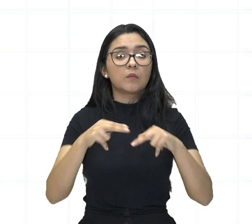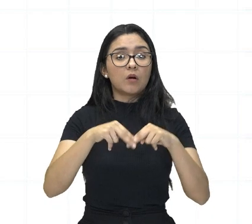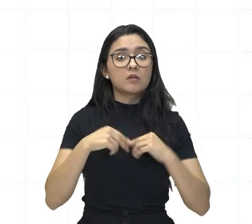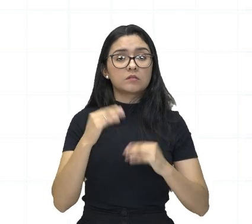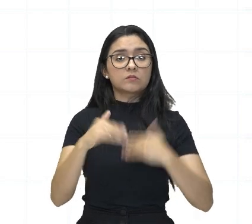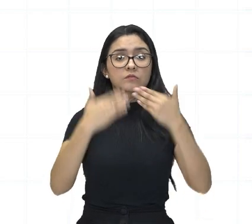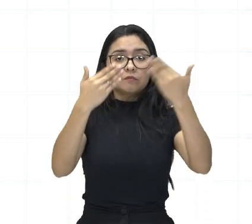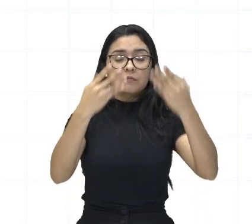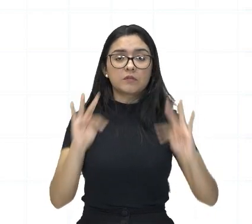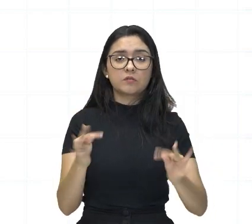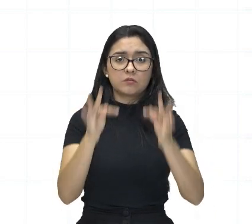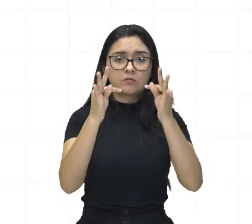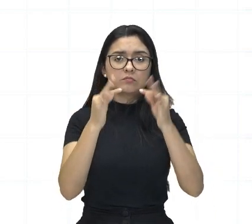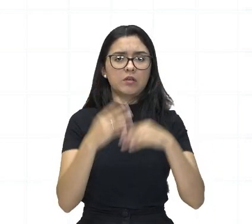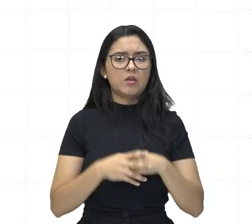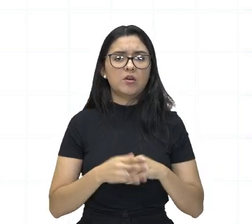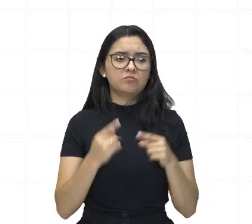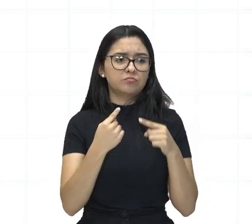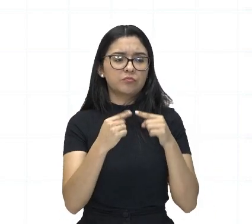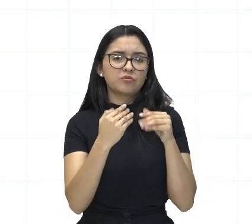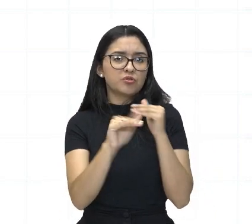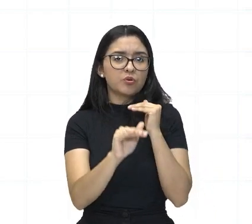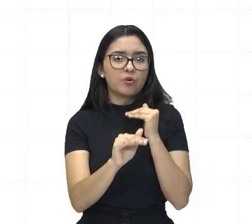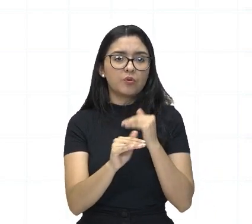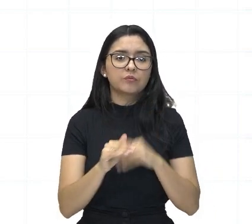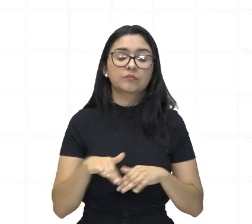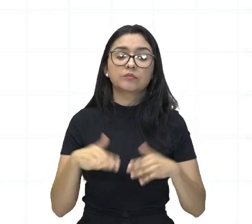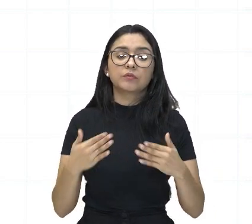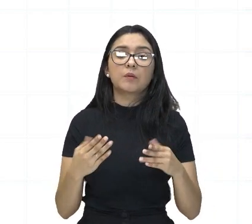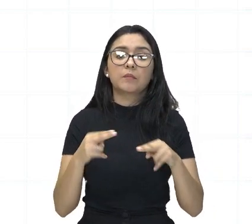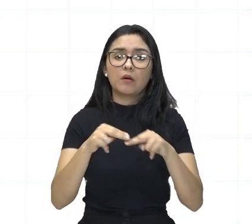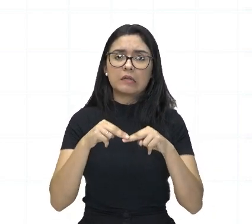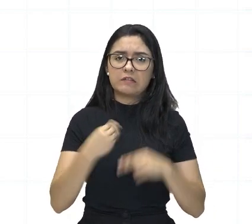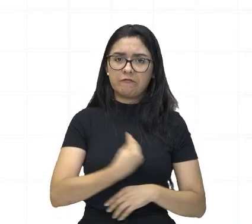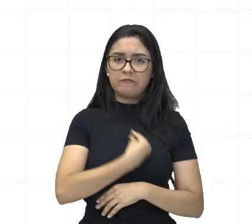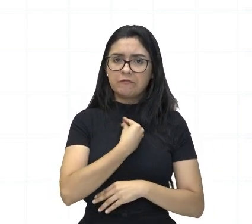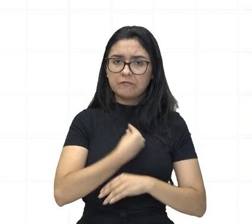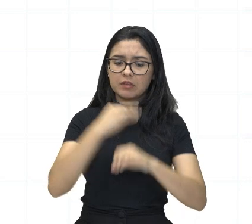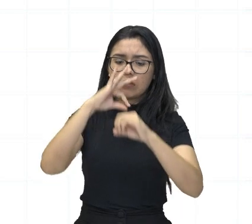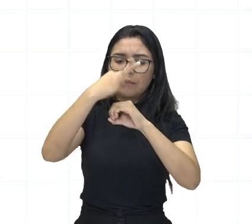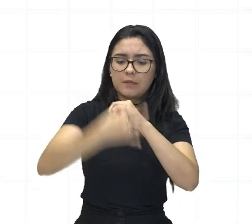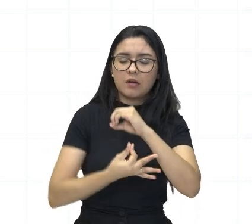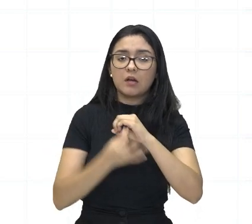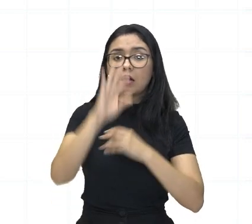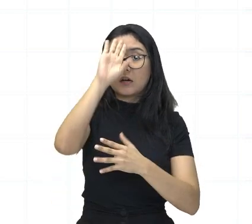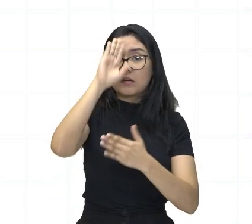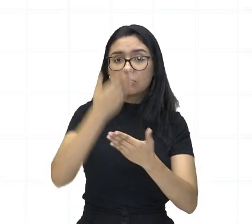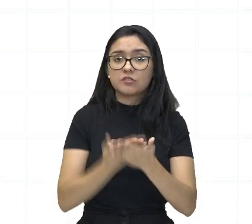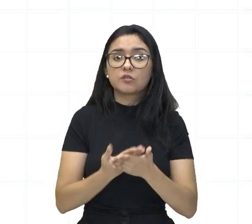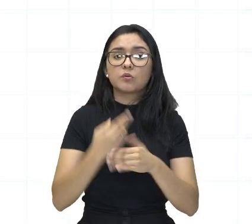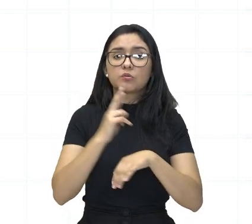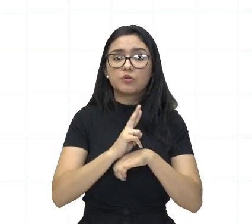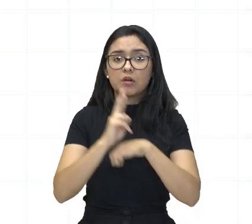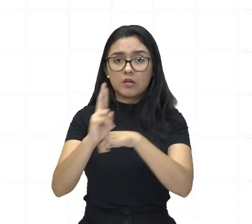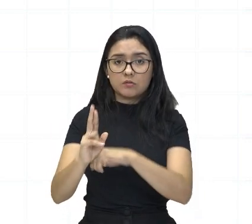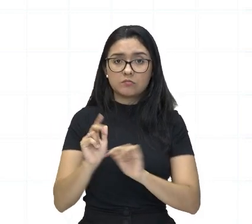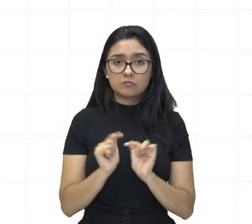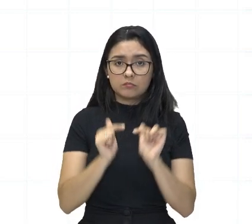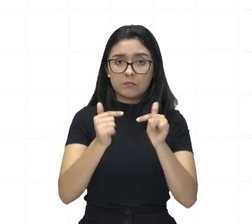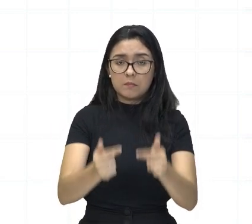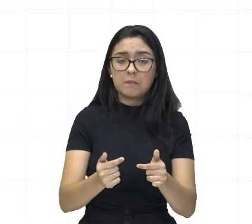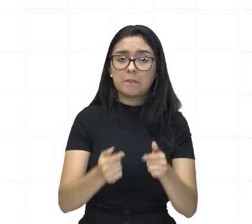tecnológicos, eu não penso assim. Quando se trata de colonização em Marte, pois acredito que os recursos e esforços deveriam